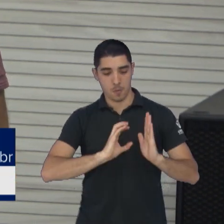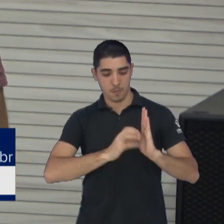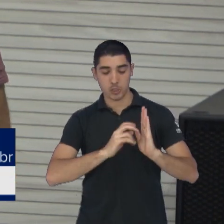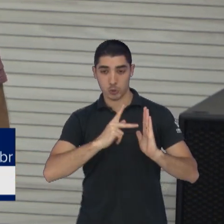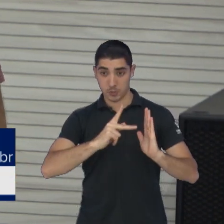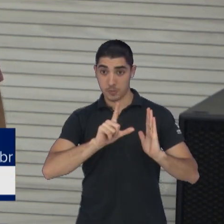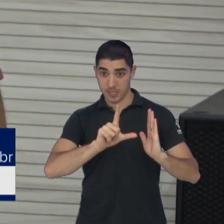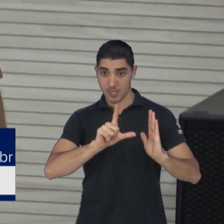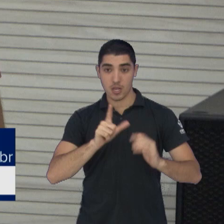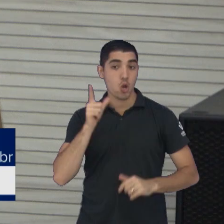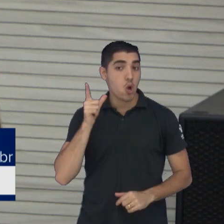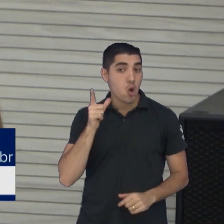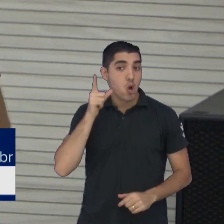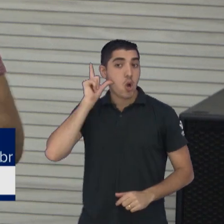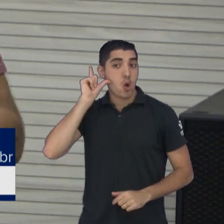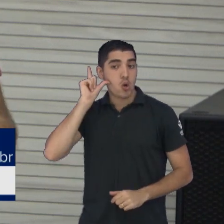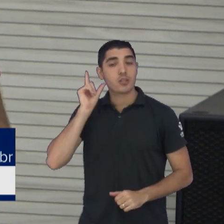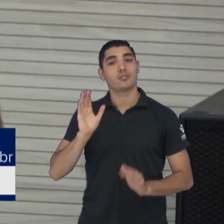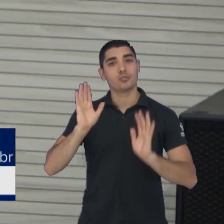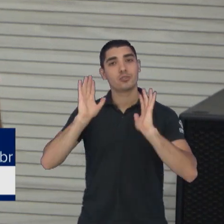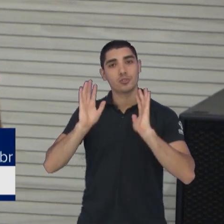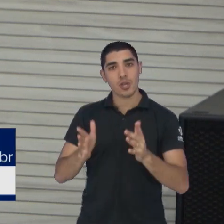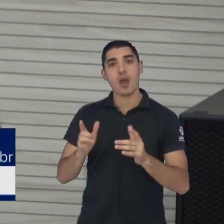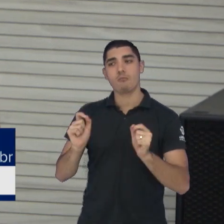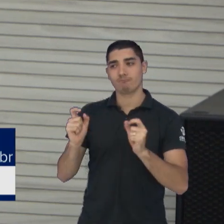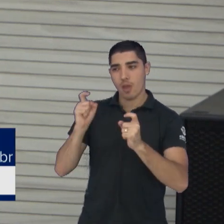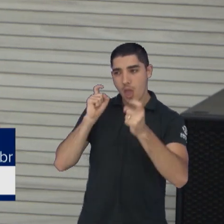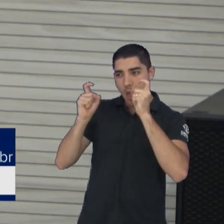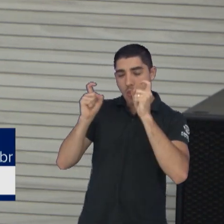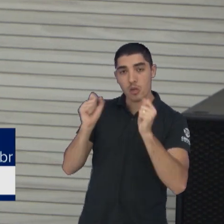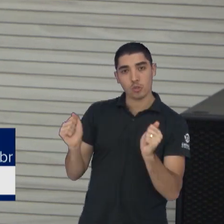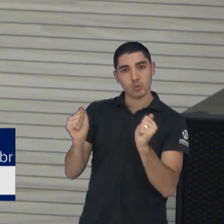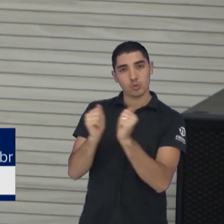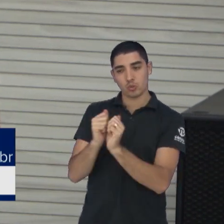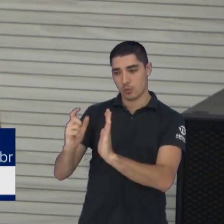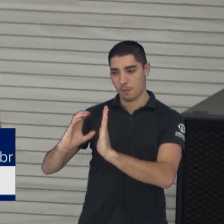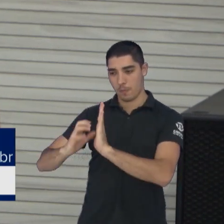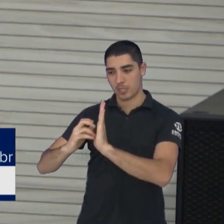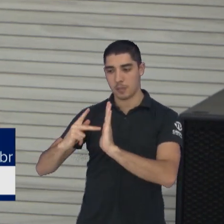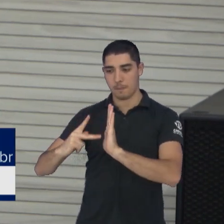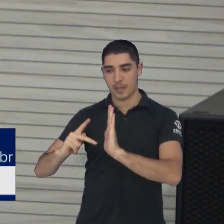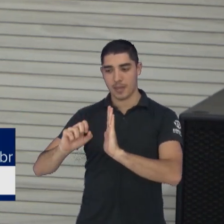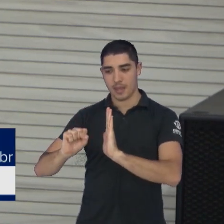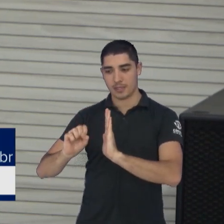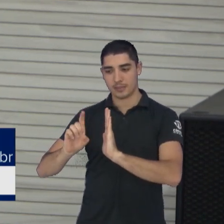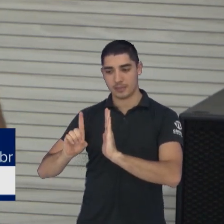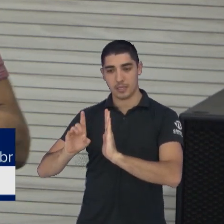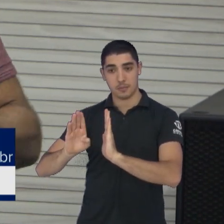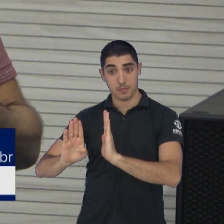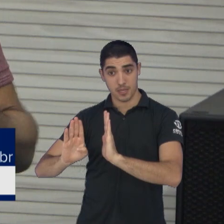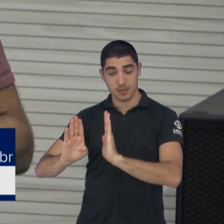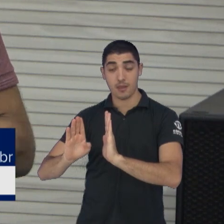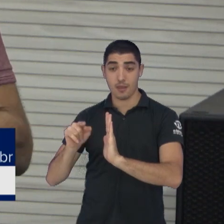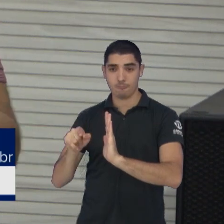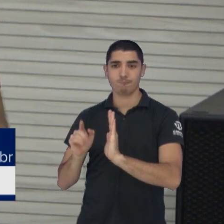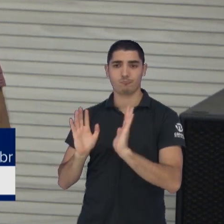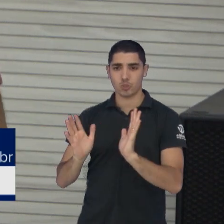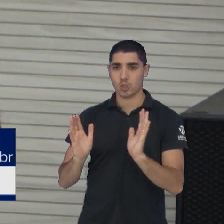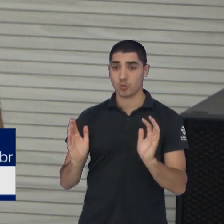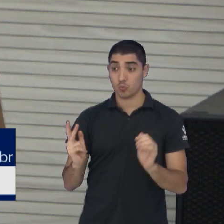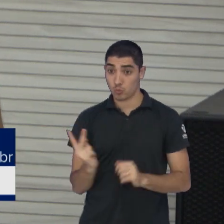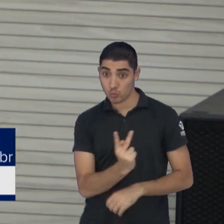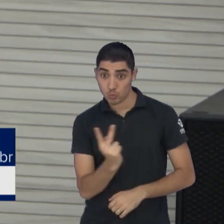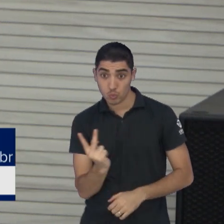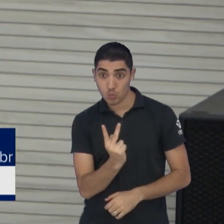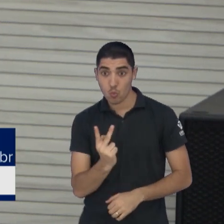ontem, em conversa com o PSDB, inclusive a nível nacional, o PSDB está muito